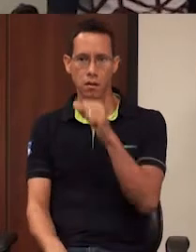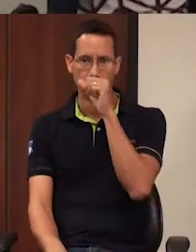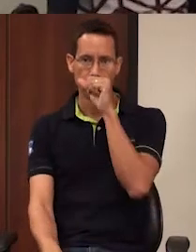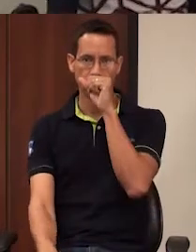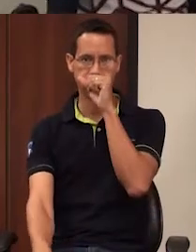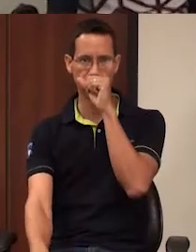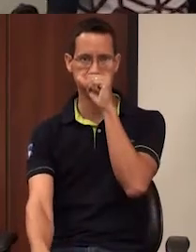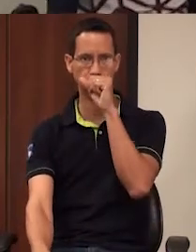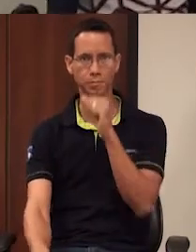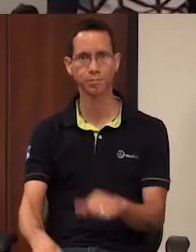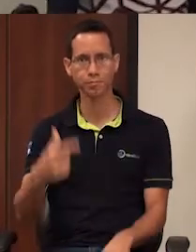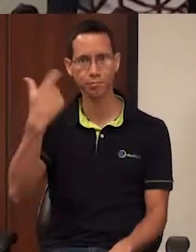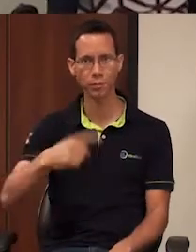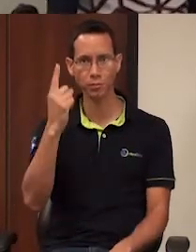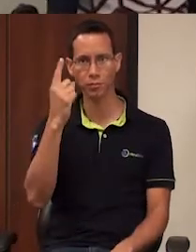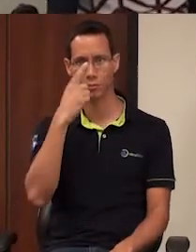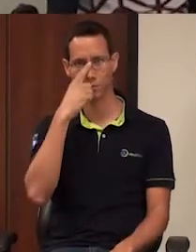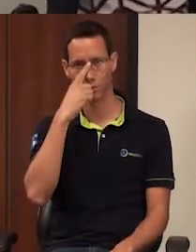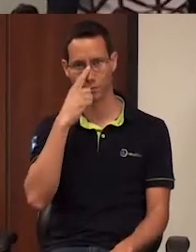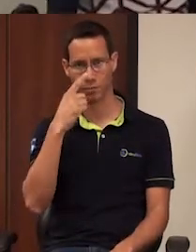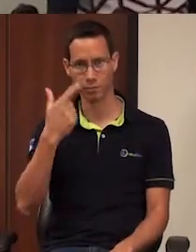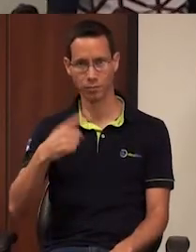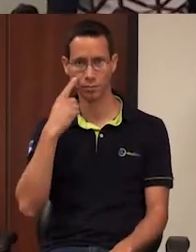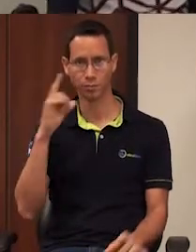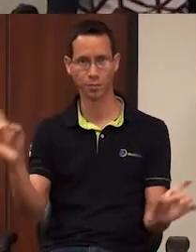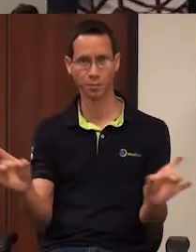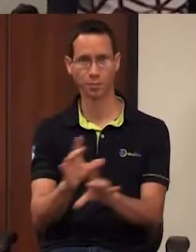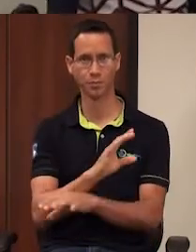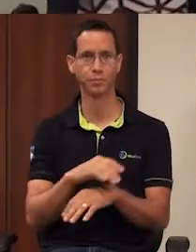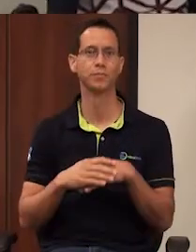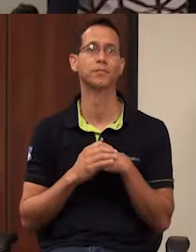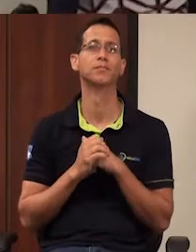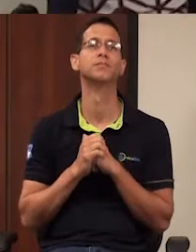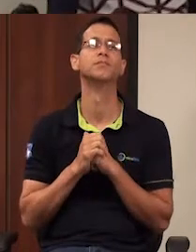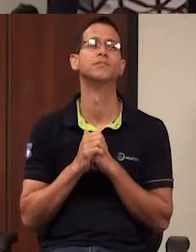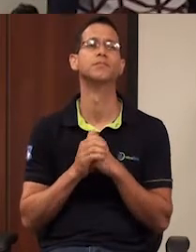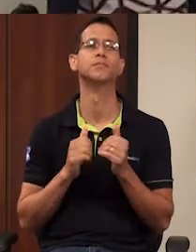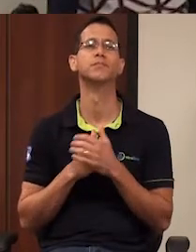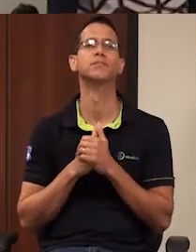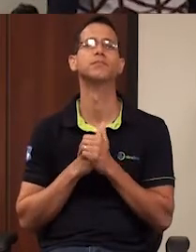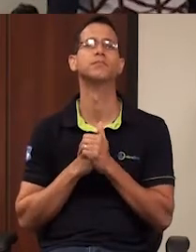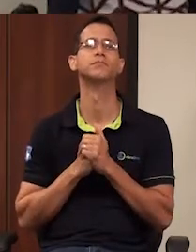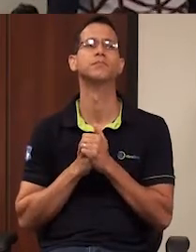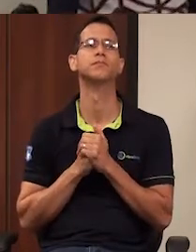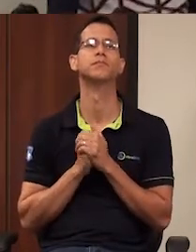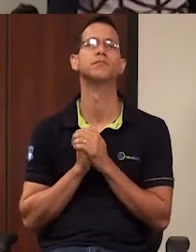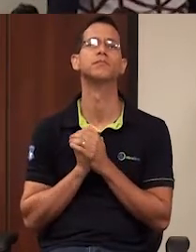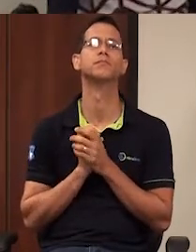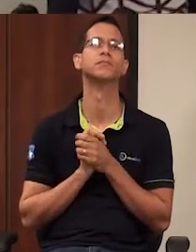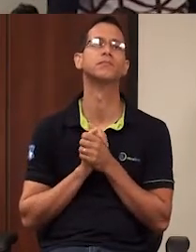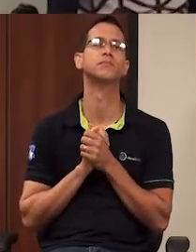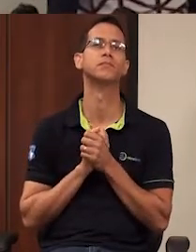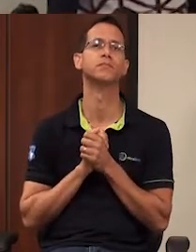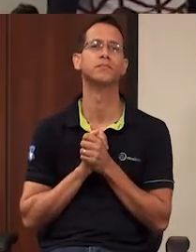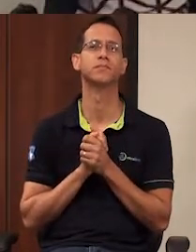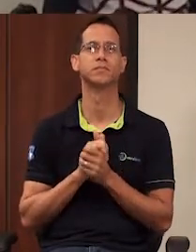Mas acho que uma questão, e aí a gente encerra essa rodada aqui de perguntas para poder ir